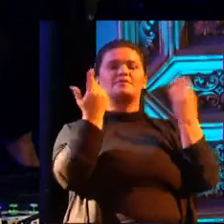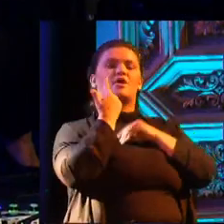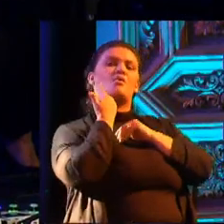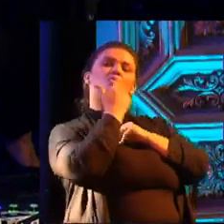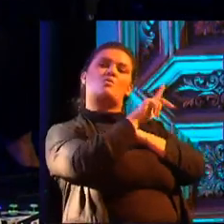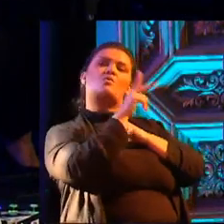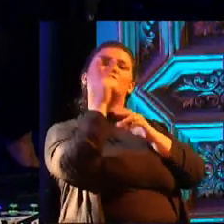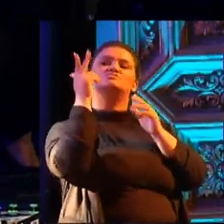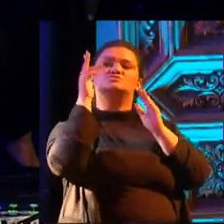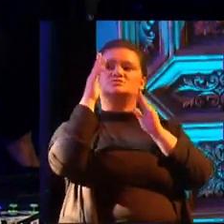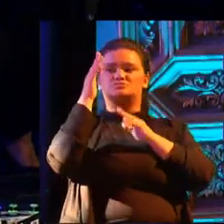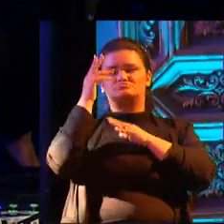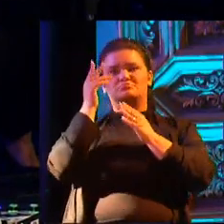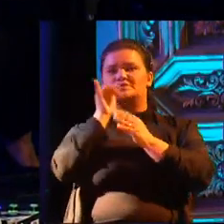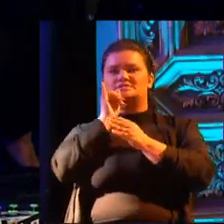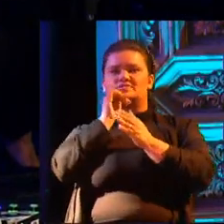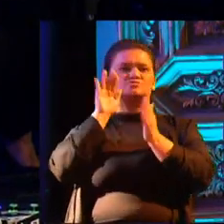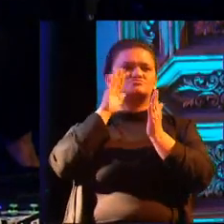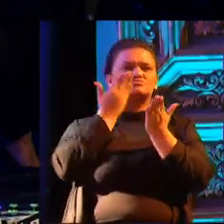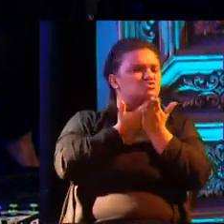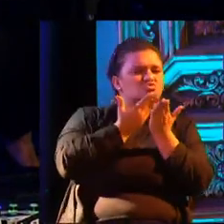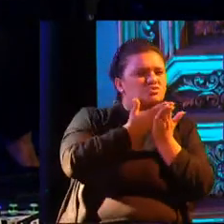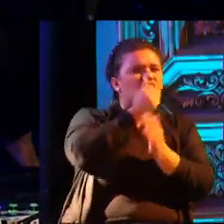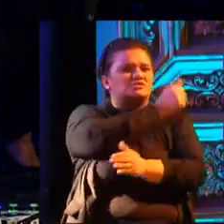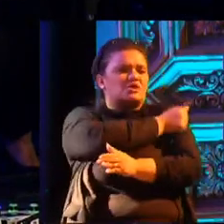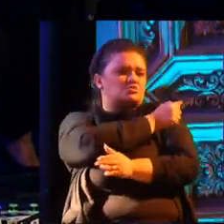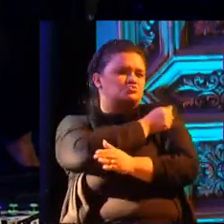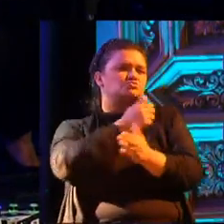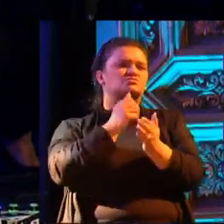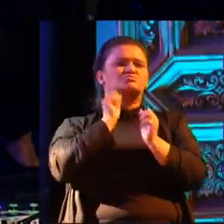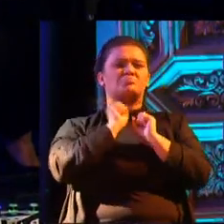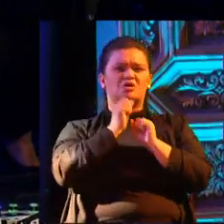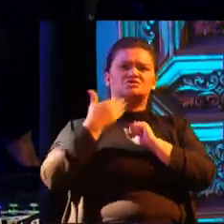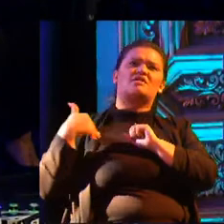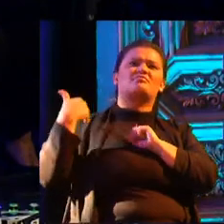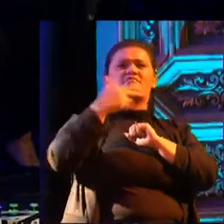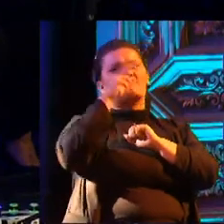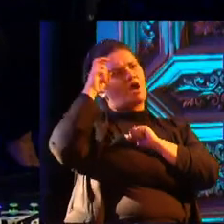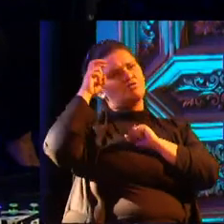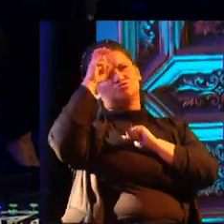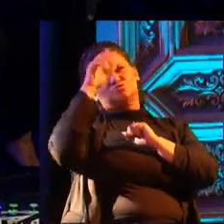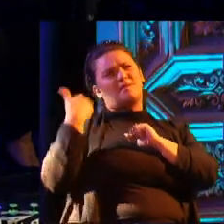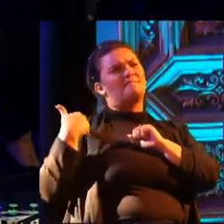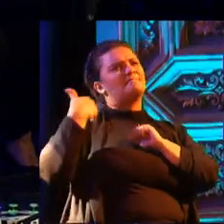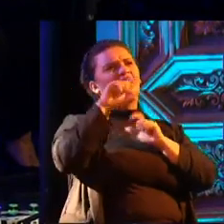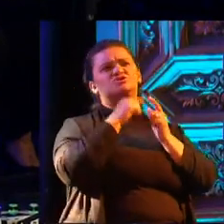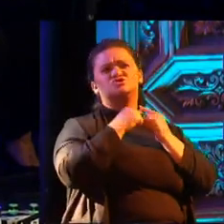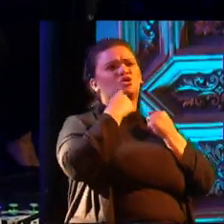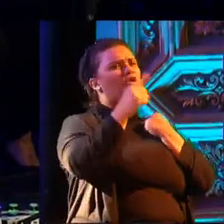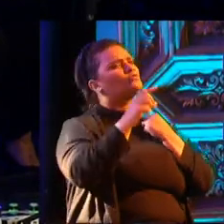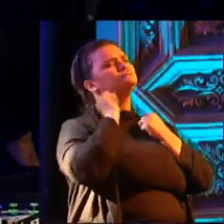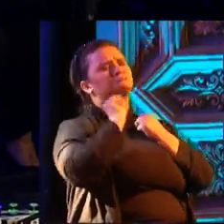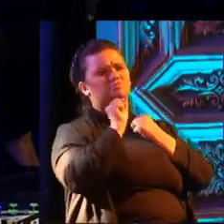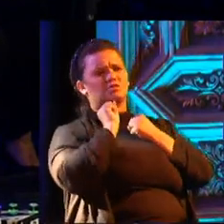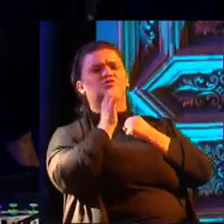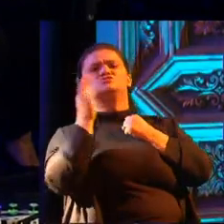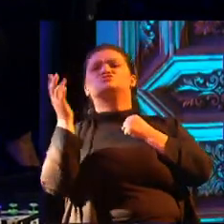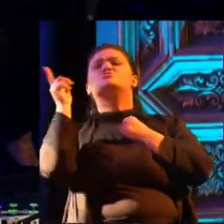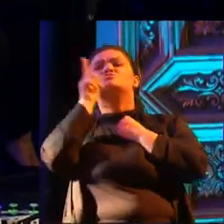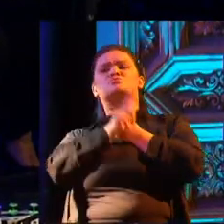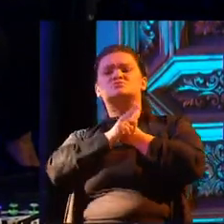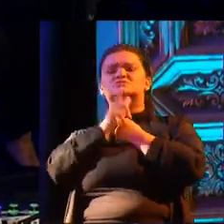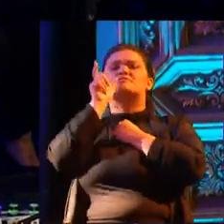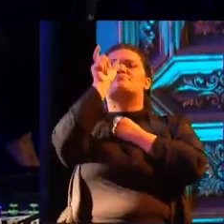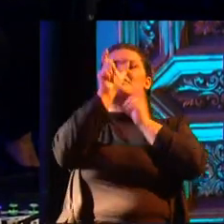para os estudantes, que a gente possa levar essa cultura mais longe que a gente possa, e o mais longe que a gente pode levar um conhecimento, uma